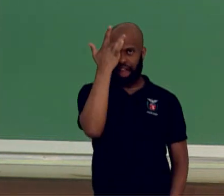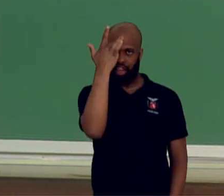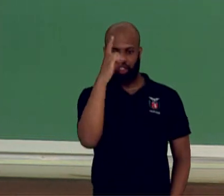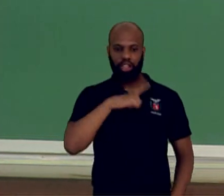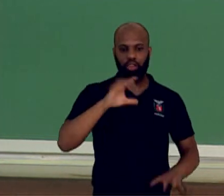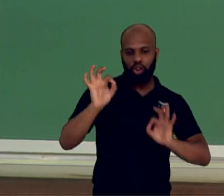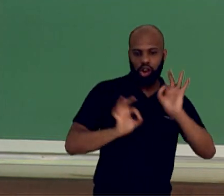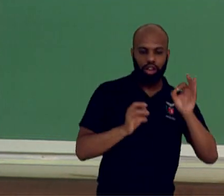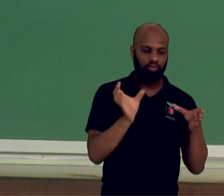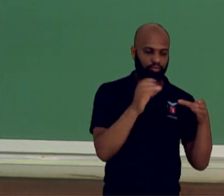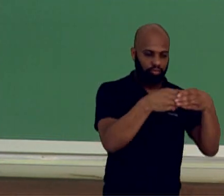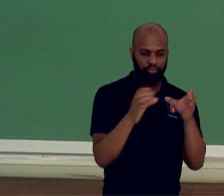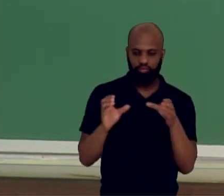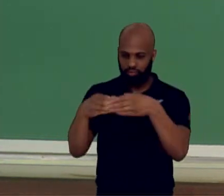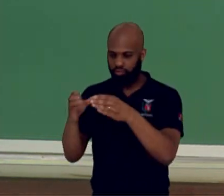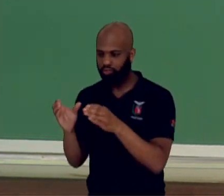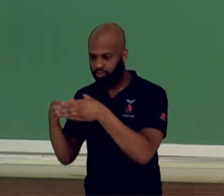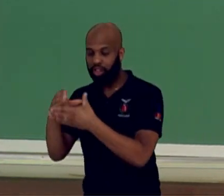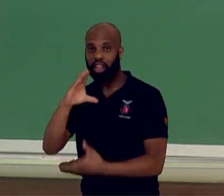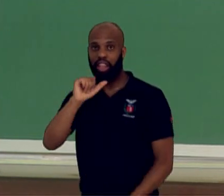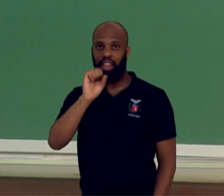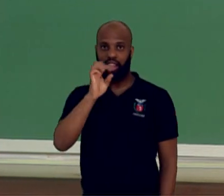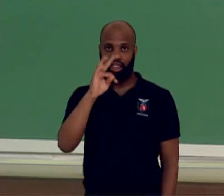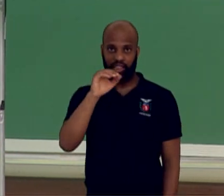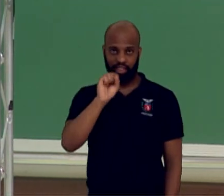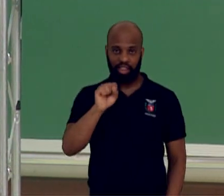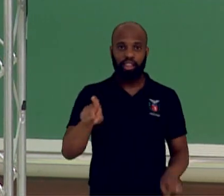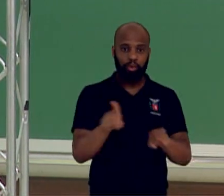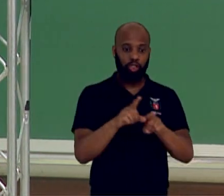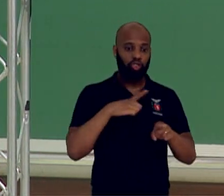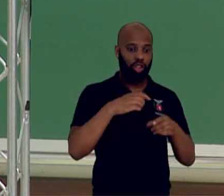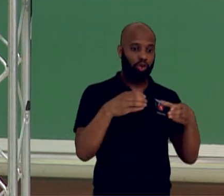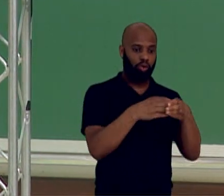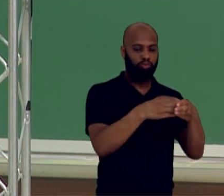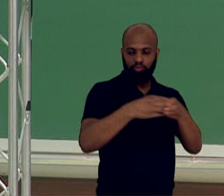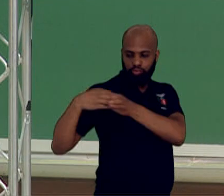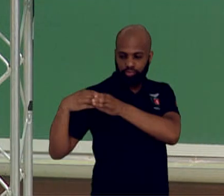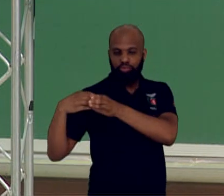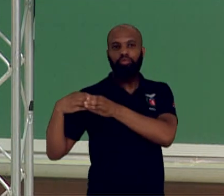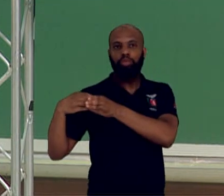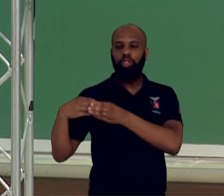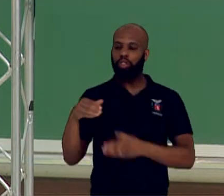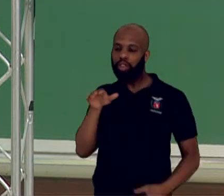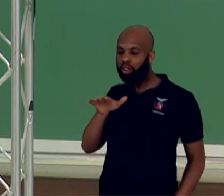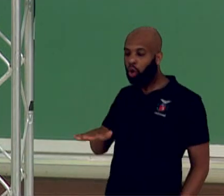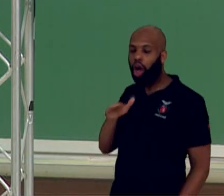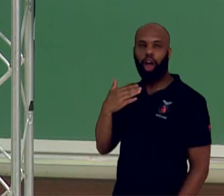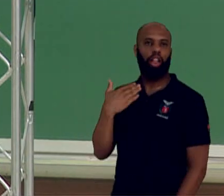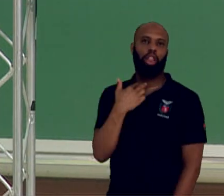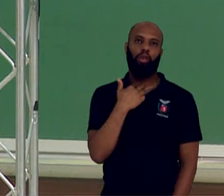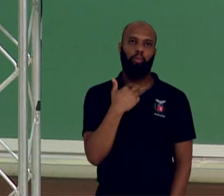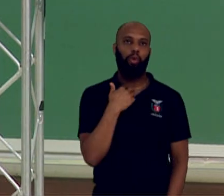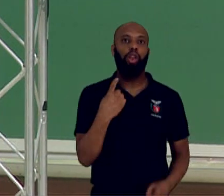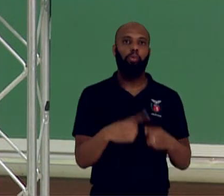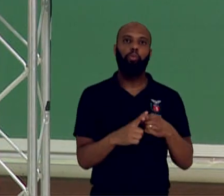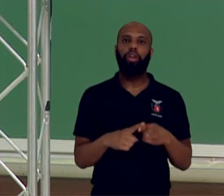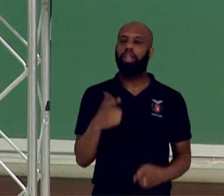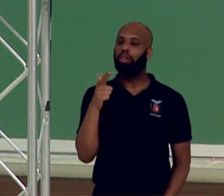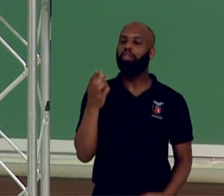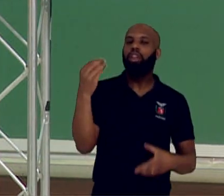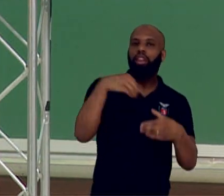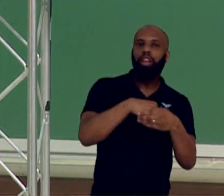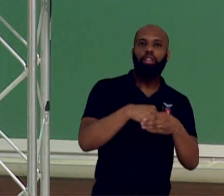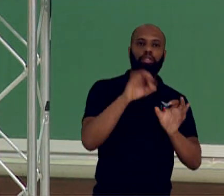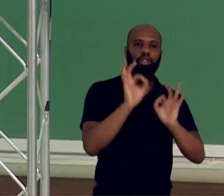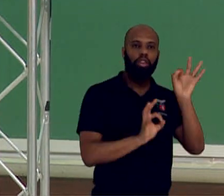castas, inclusive com os Dalits sendo excluídos, considerados intocáveis, porque eles não estão dentro da organização de